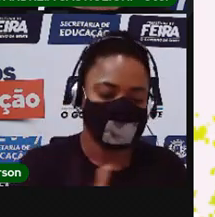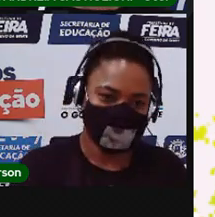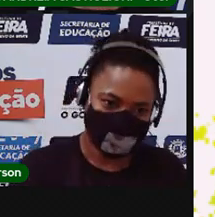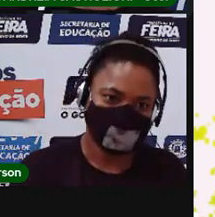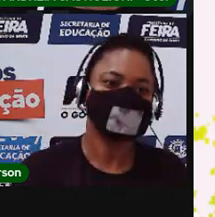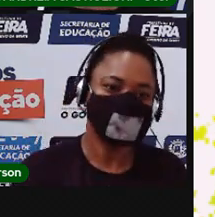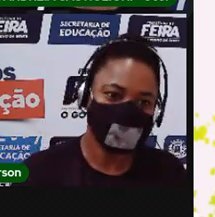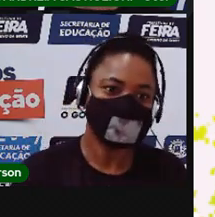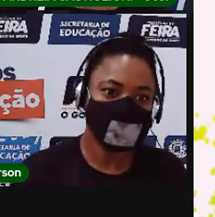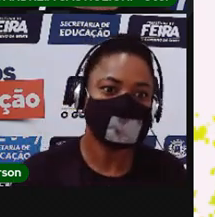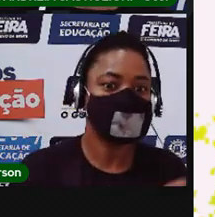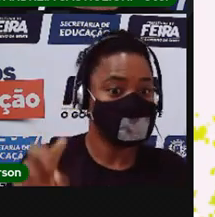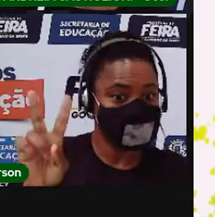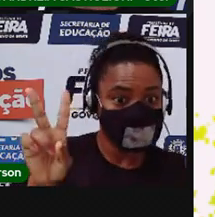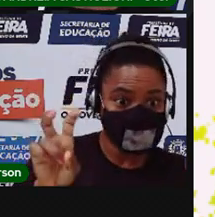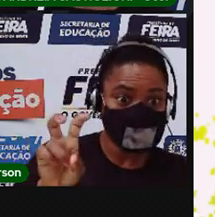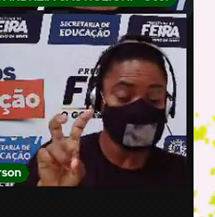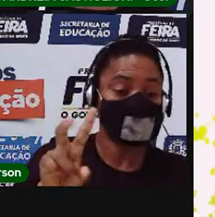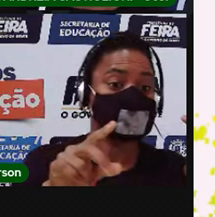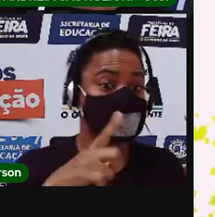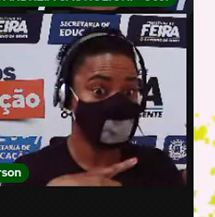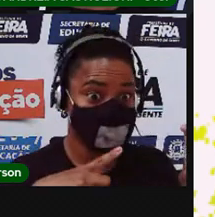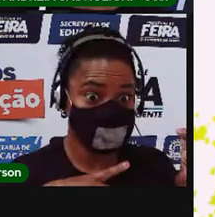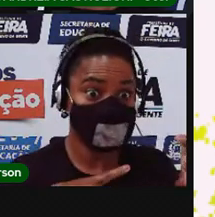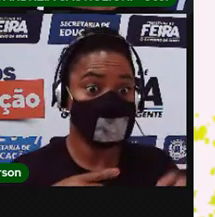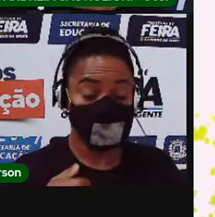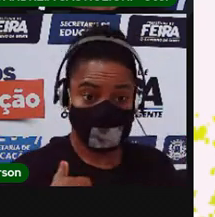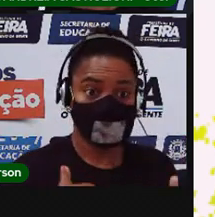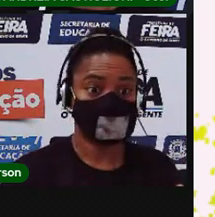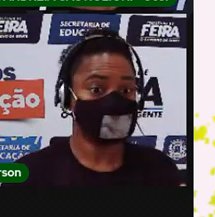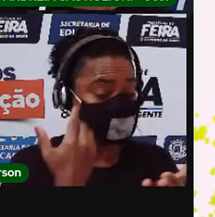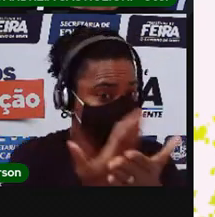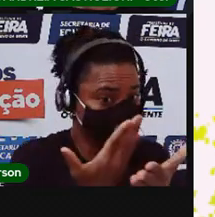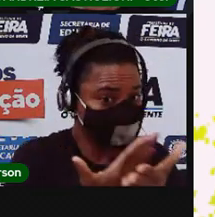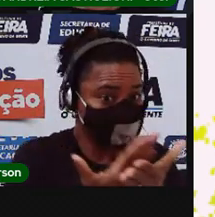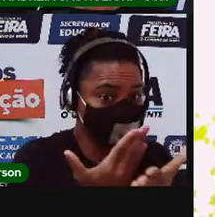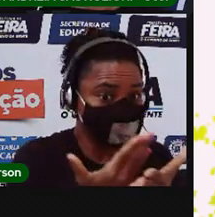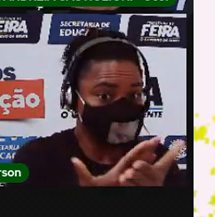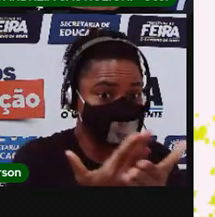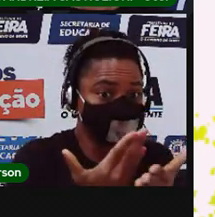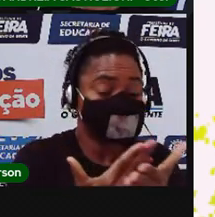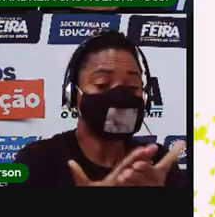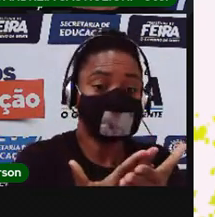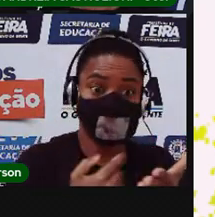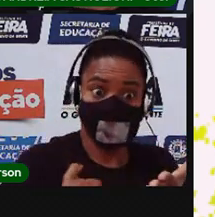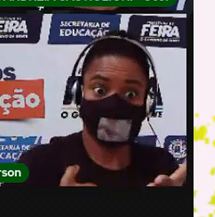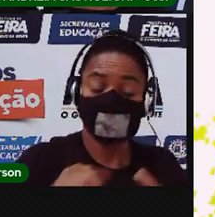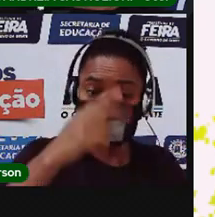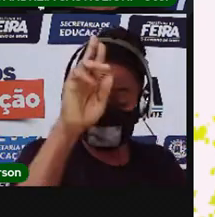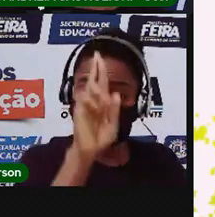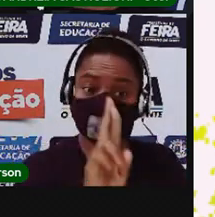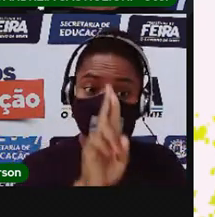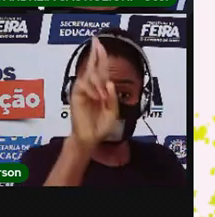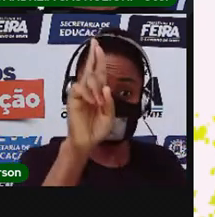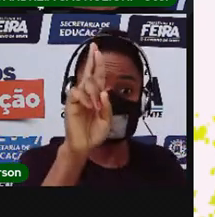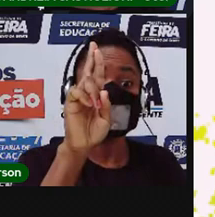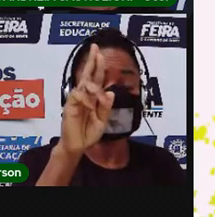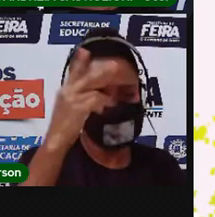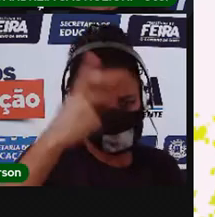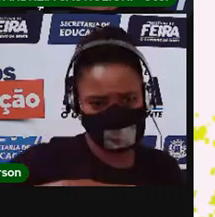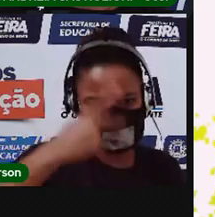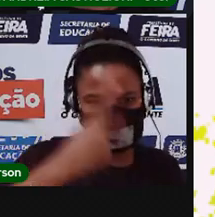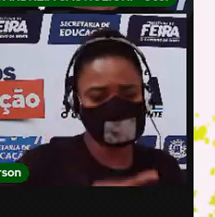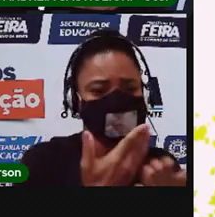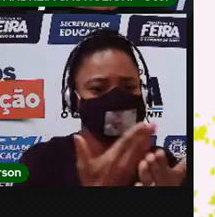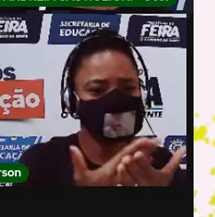é uma estrutura de gestão e operacionalização de ações e iniciativas para a promoção do protagonismo estudantil nas